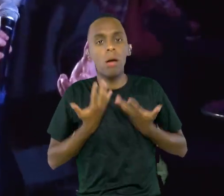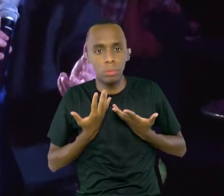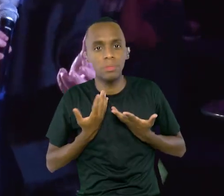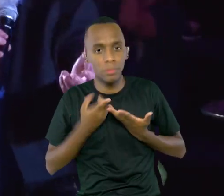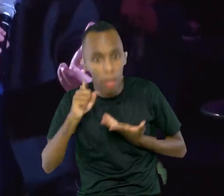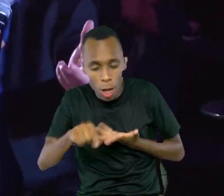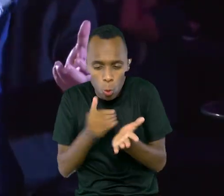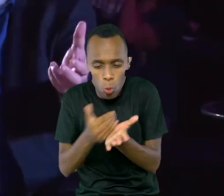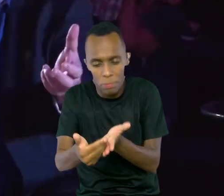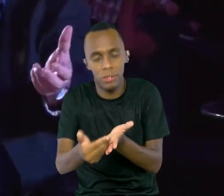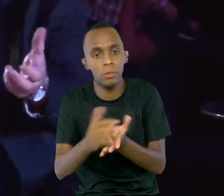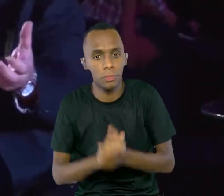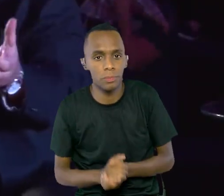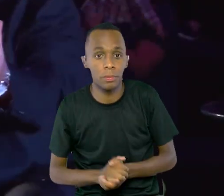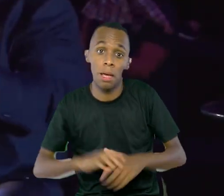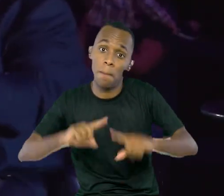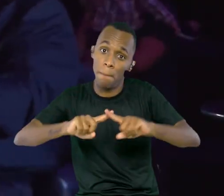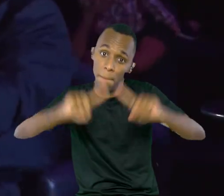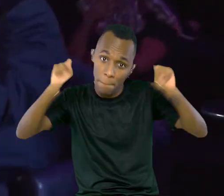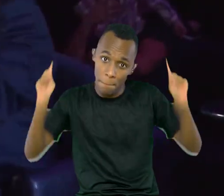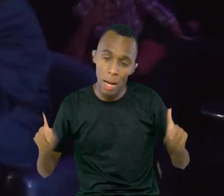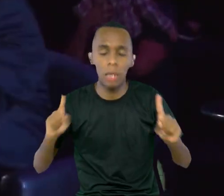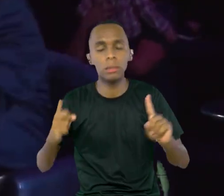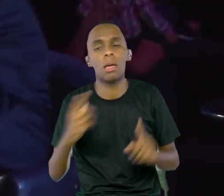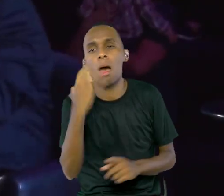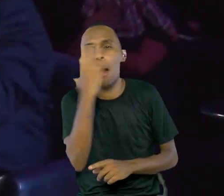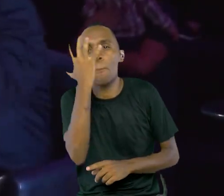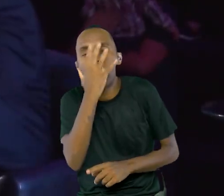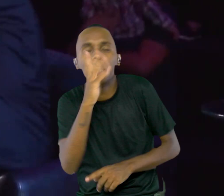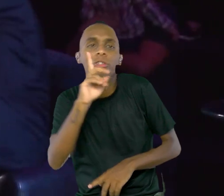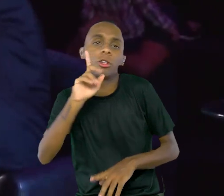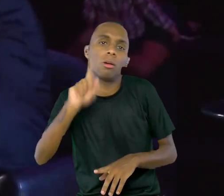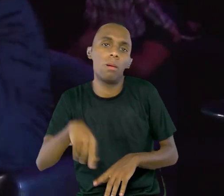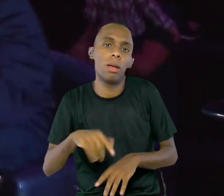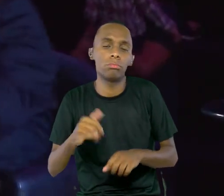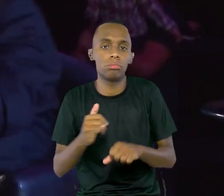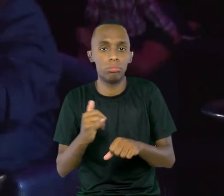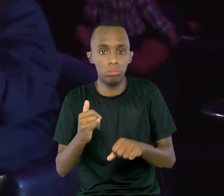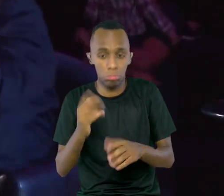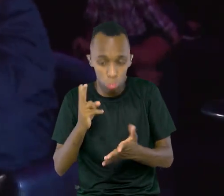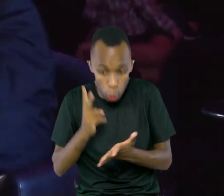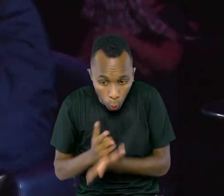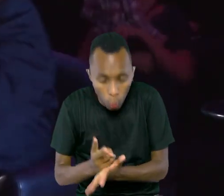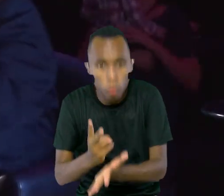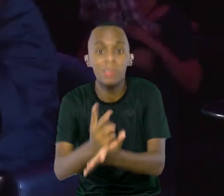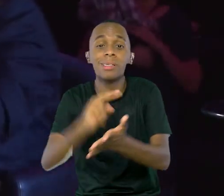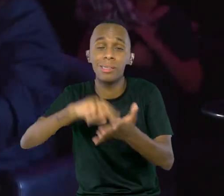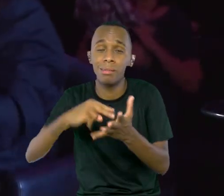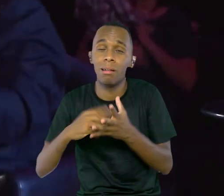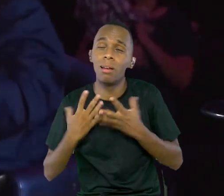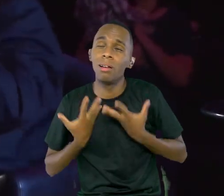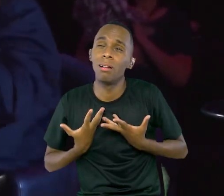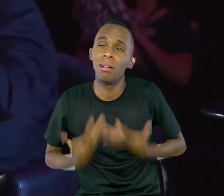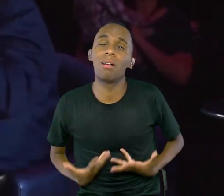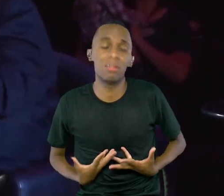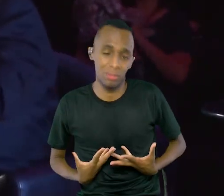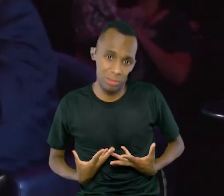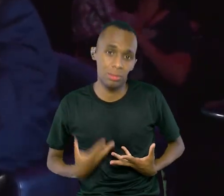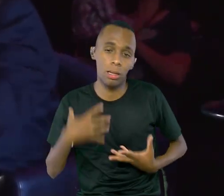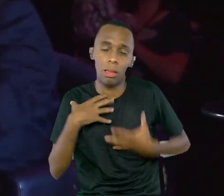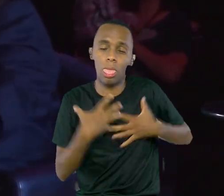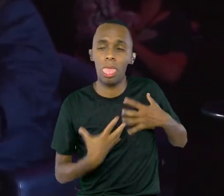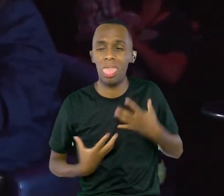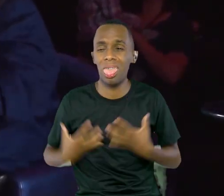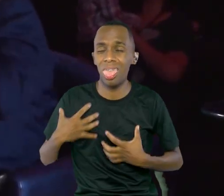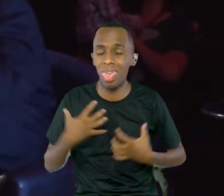incendeia o ponto de início. No entanto, a paixão de uma maneira contínua, ela te